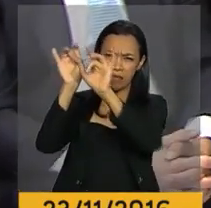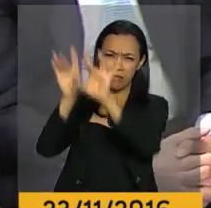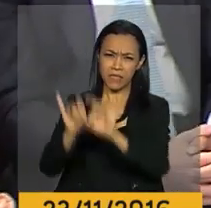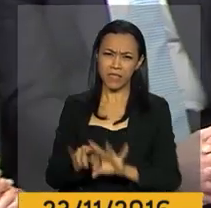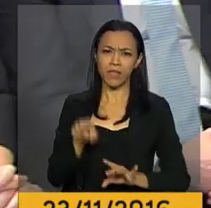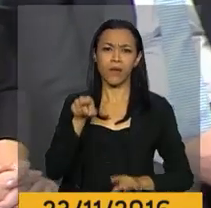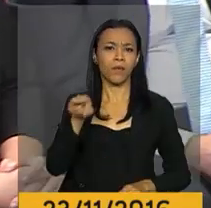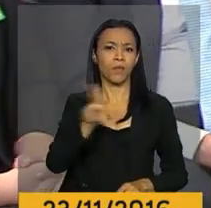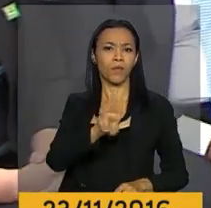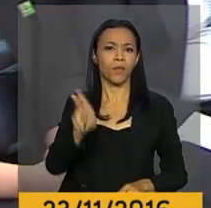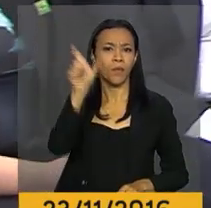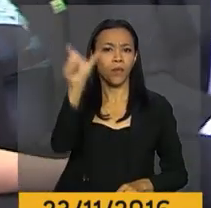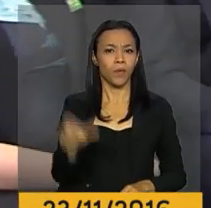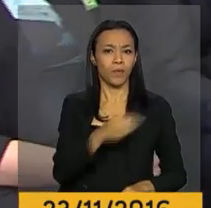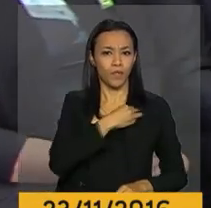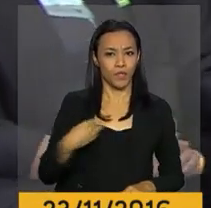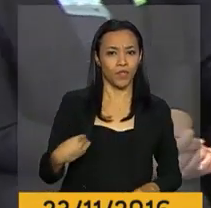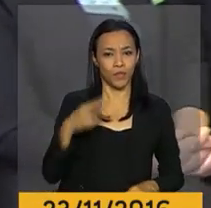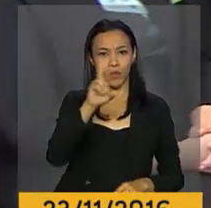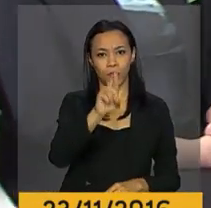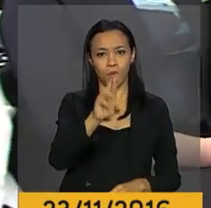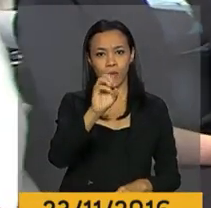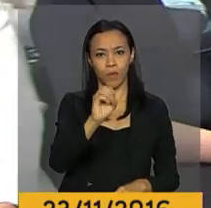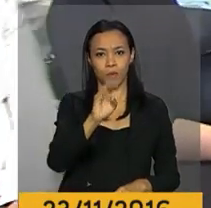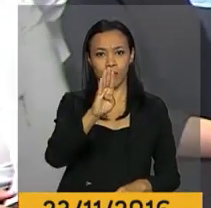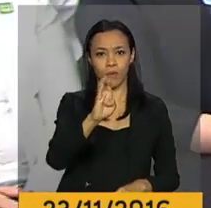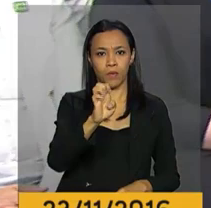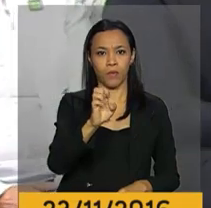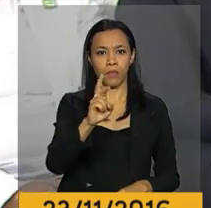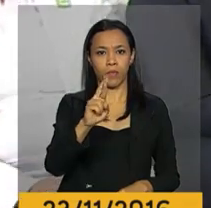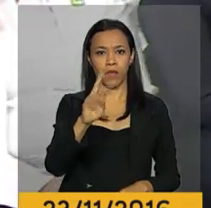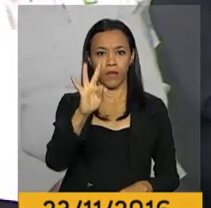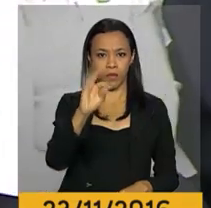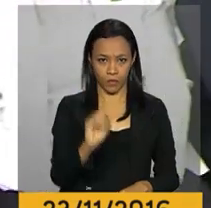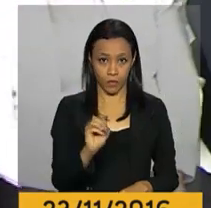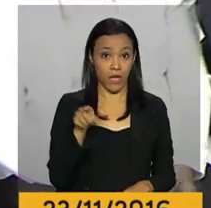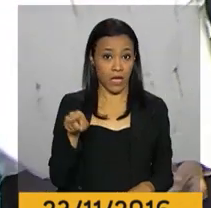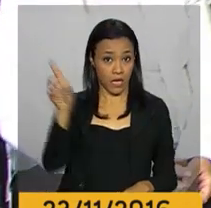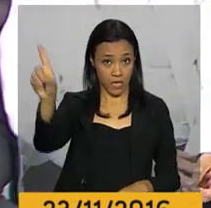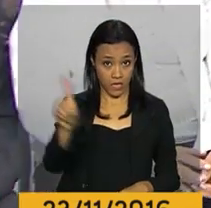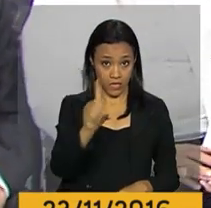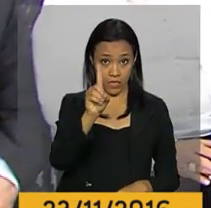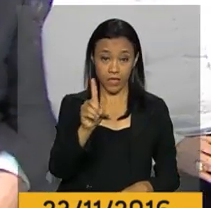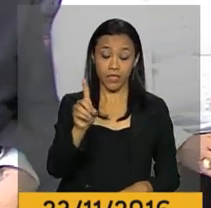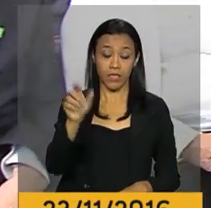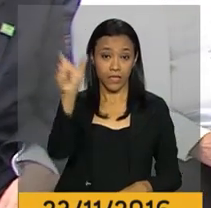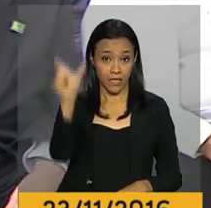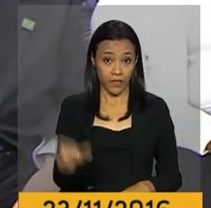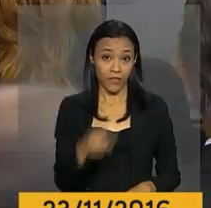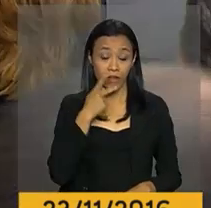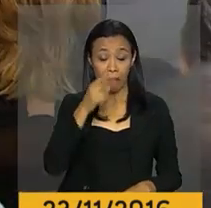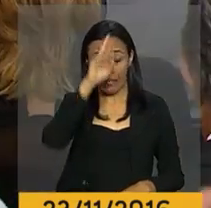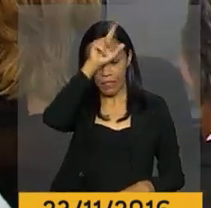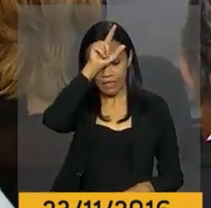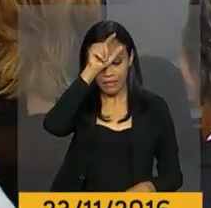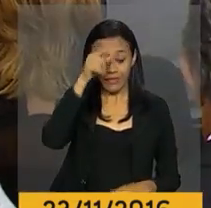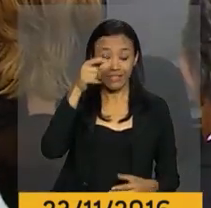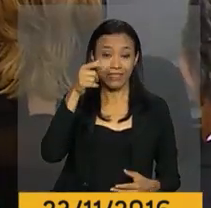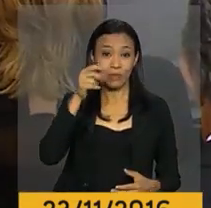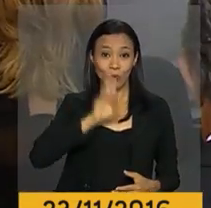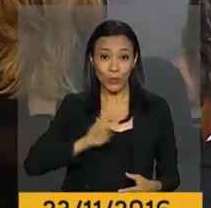freire interessante quando o roberto se equivocou no nome de padilha